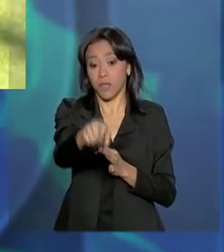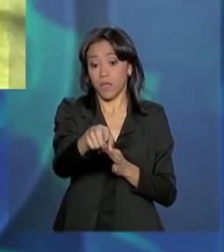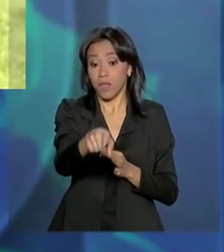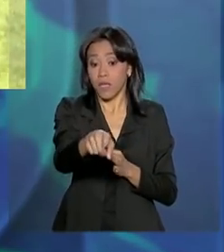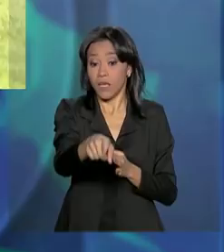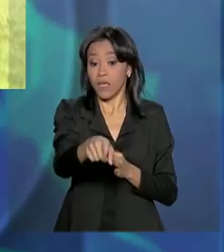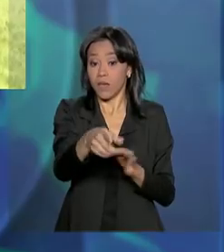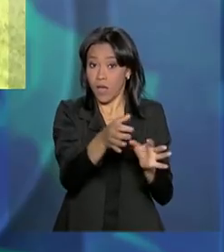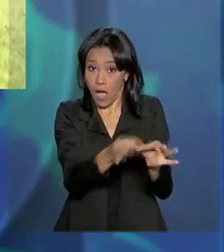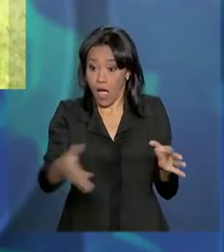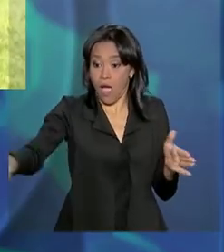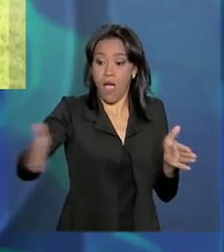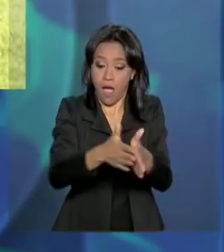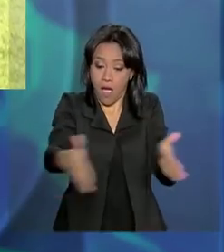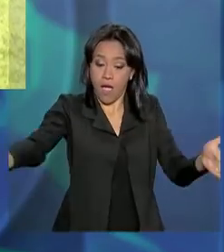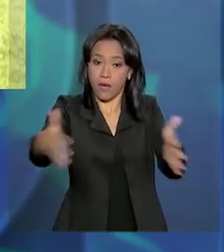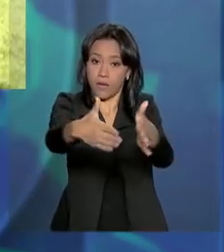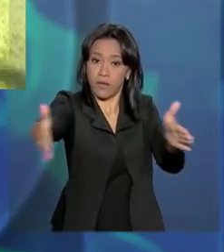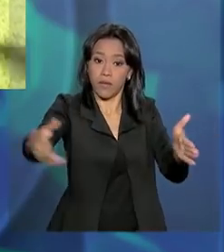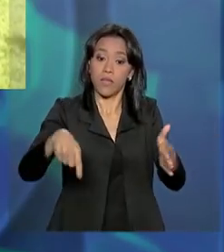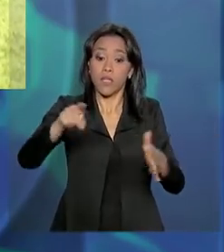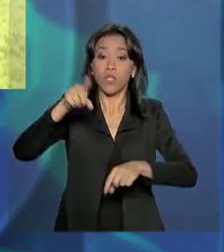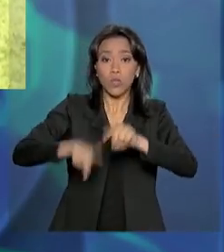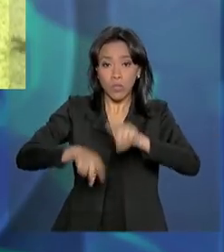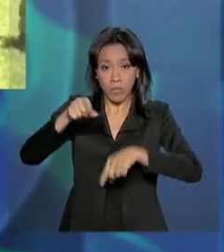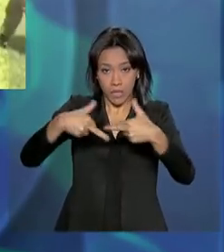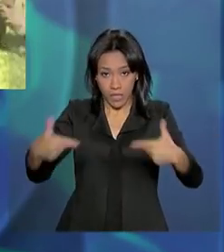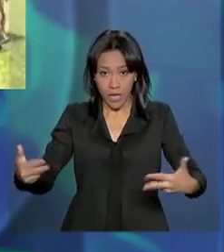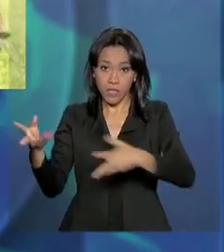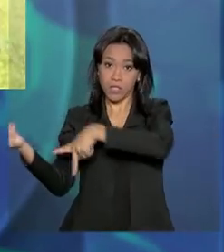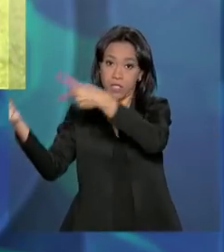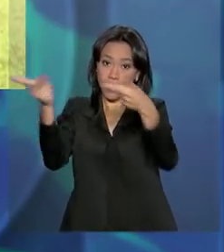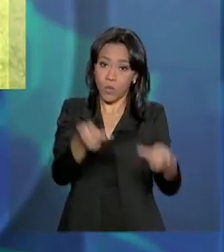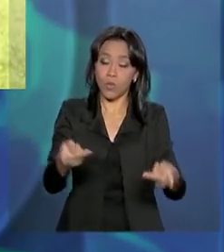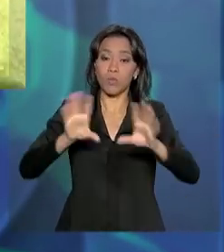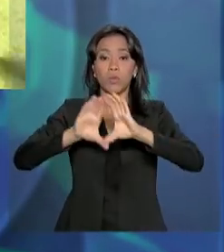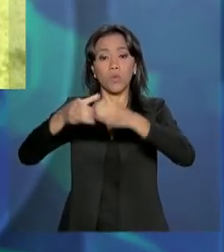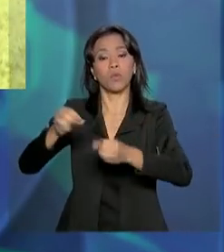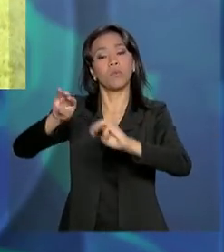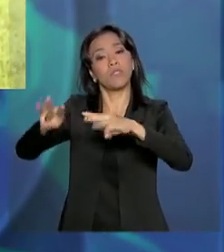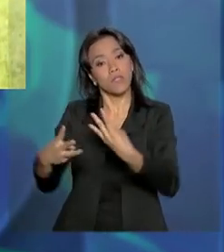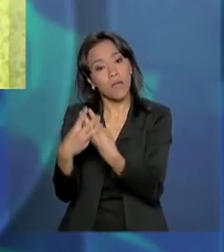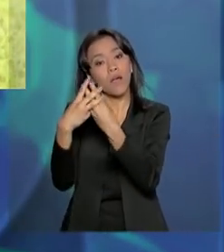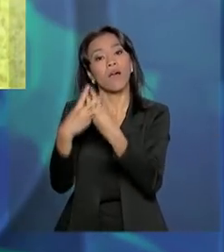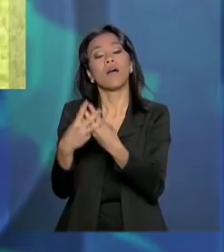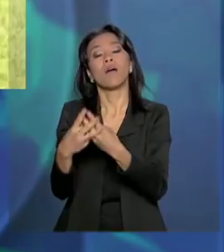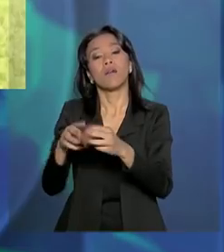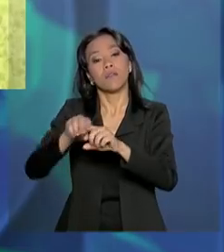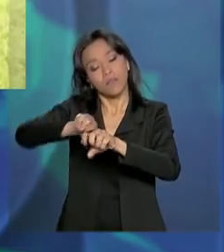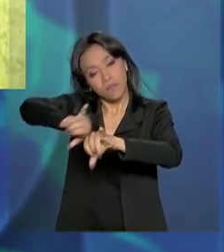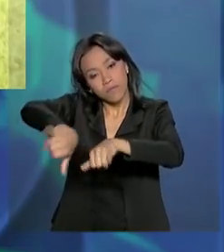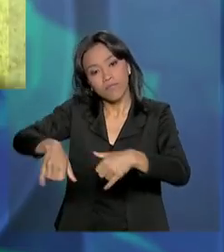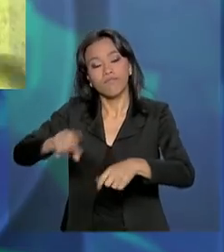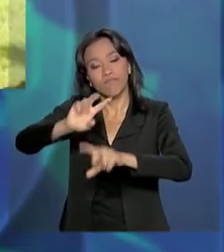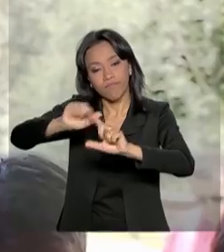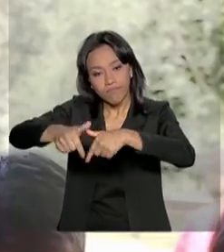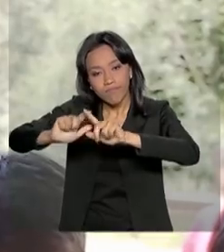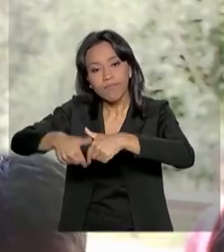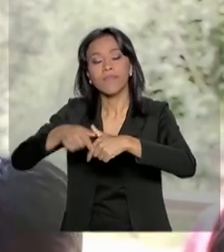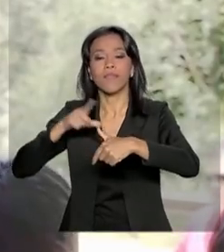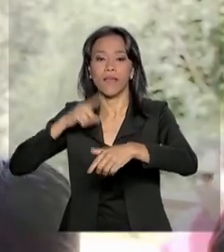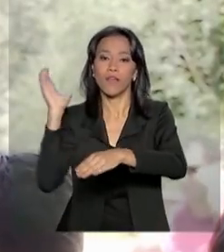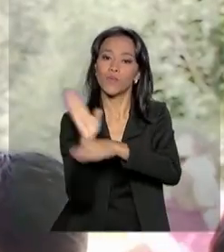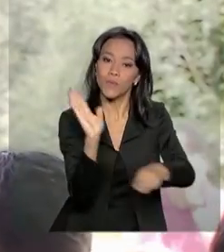Aihara também afirmou que os equipamentos trazidos pelos israelenses têm ajudado na localização de corpos.